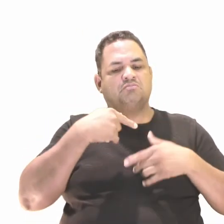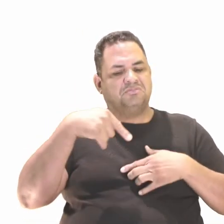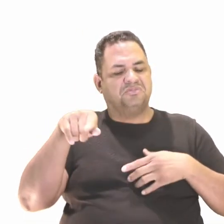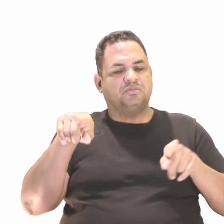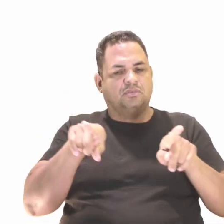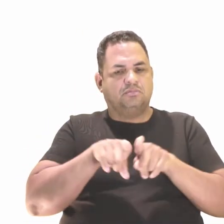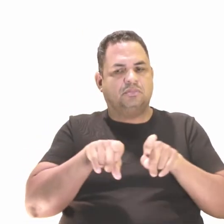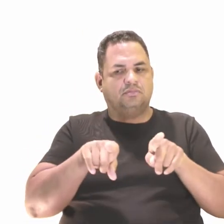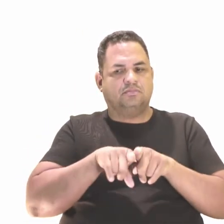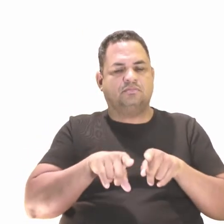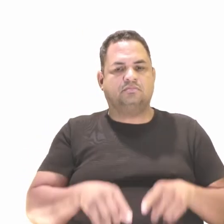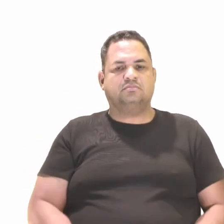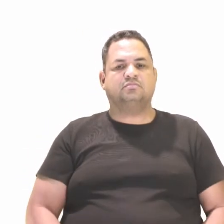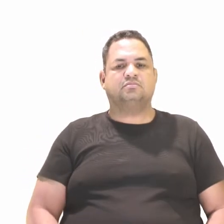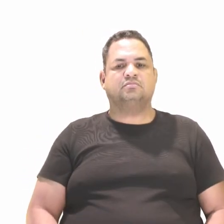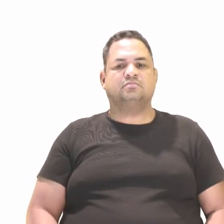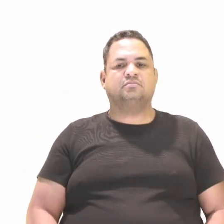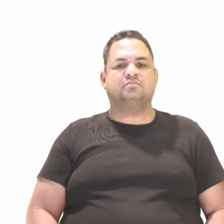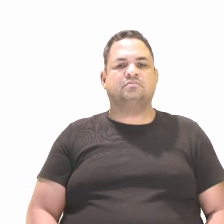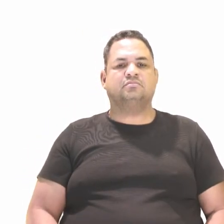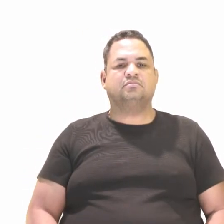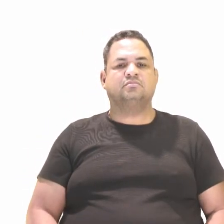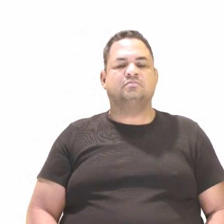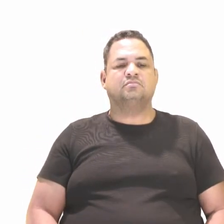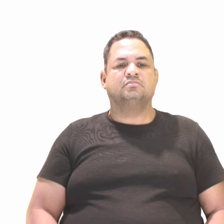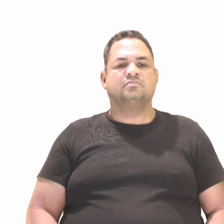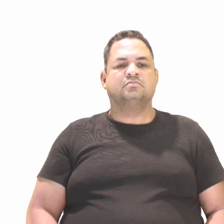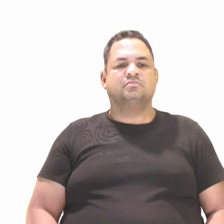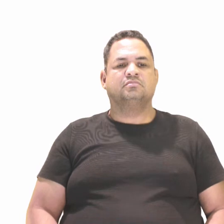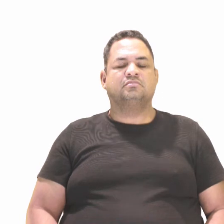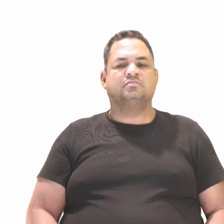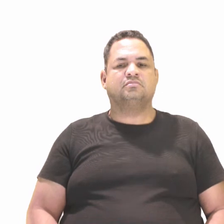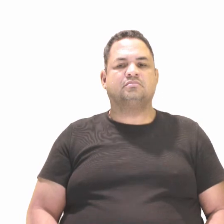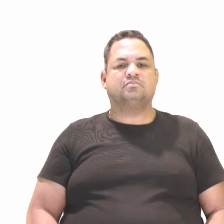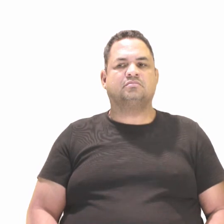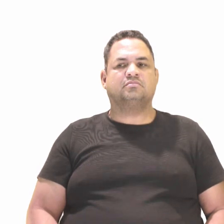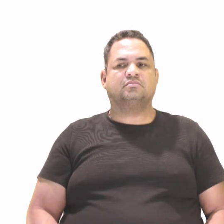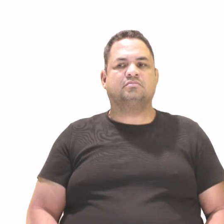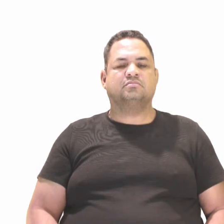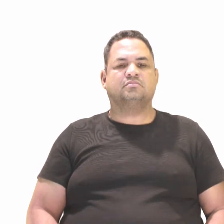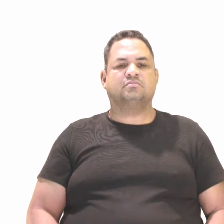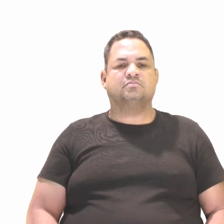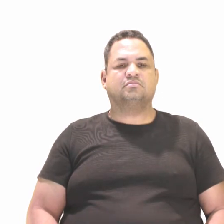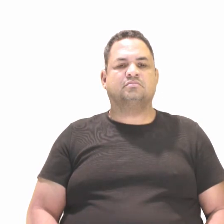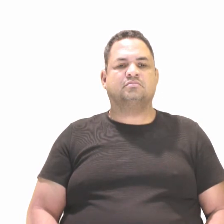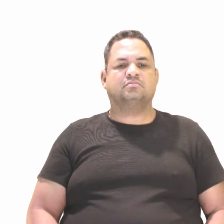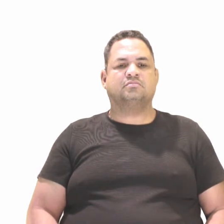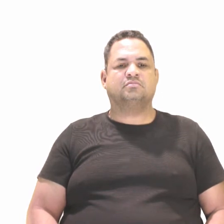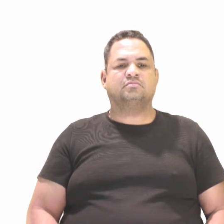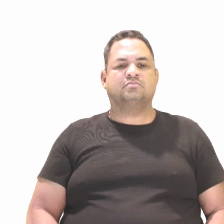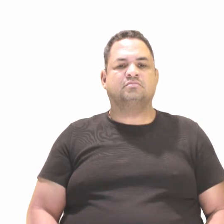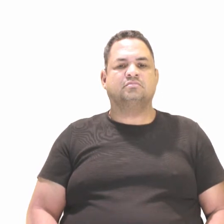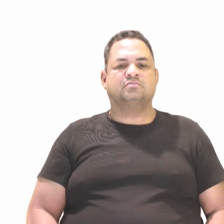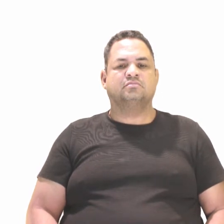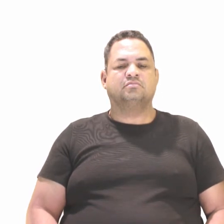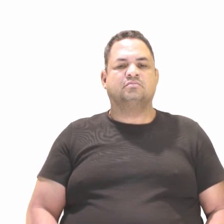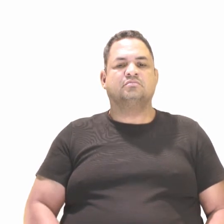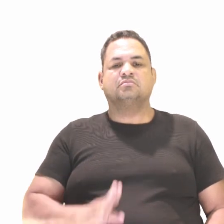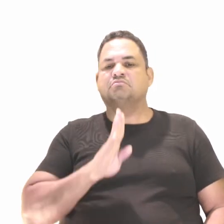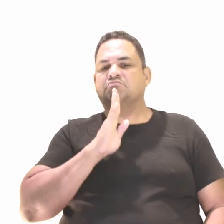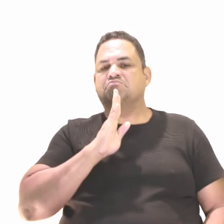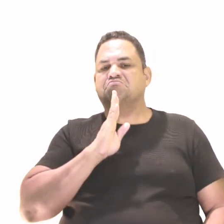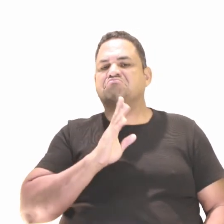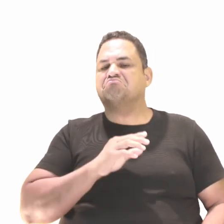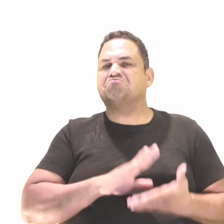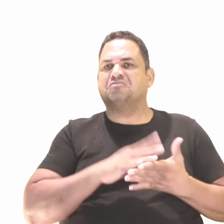vão, né? Porque a gente usa esse com sentido de futuro. Esse verbo to be aqui com sentido de futuro. You know some of them. Você conhece